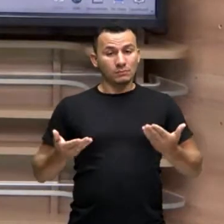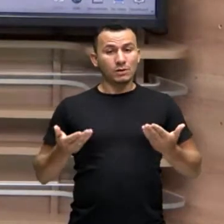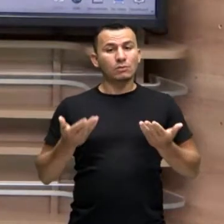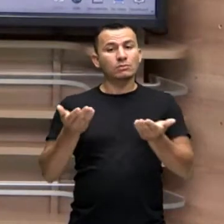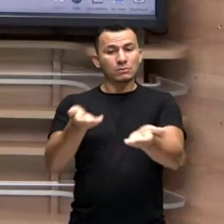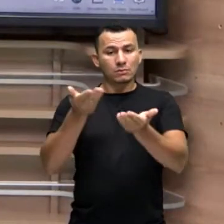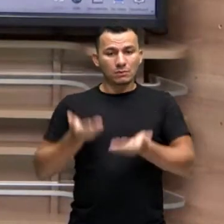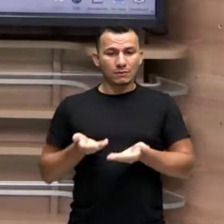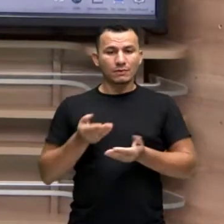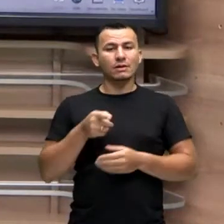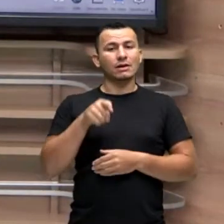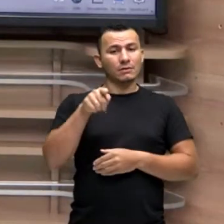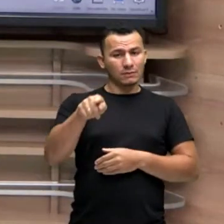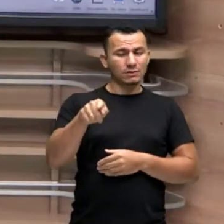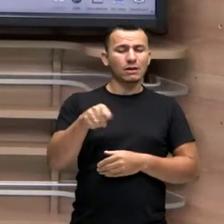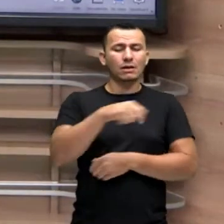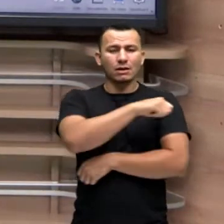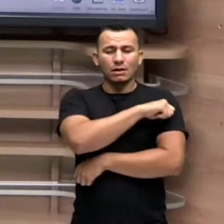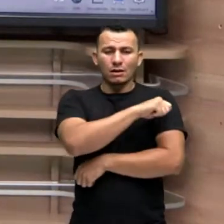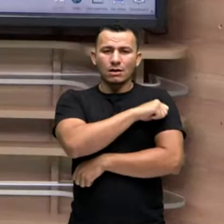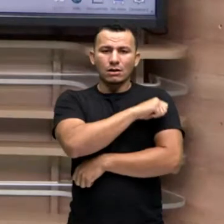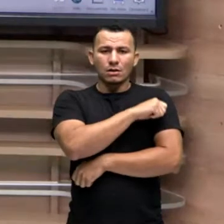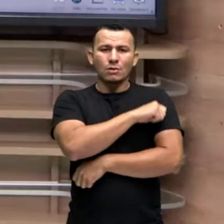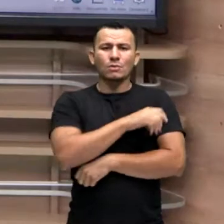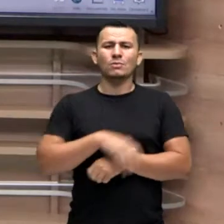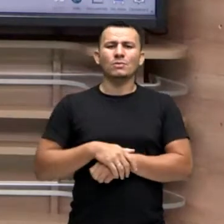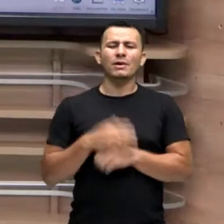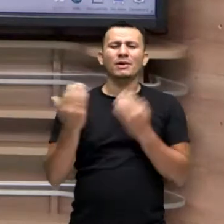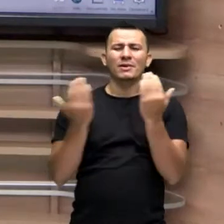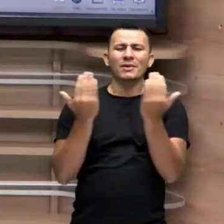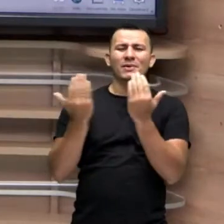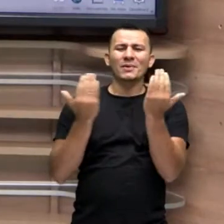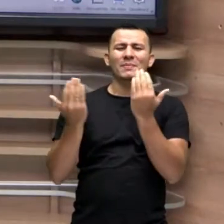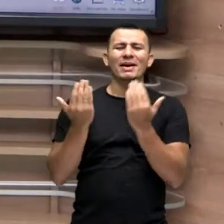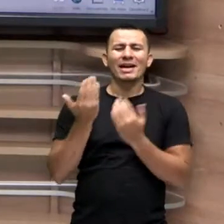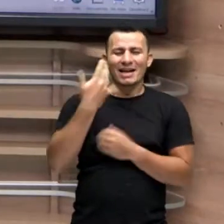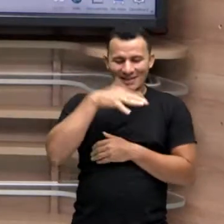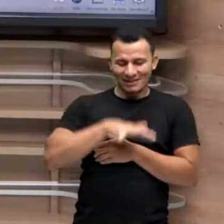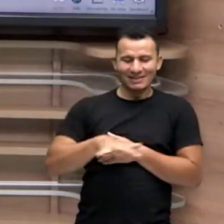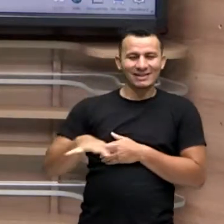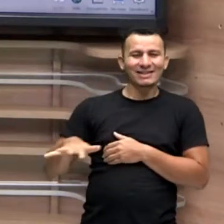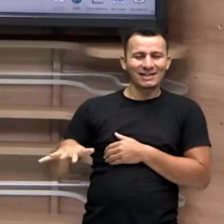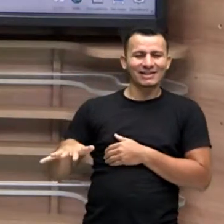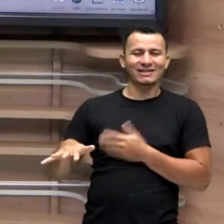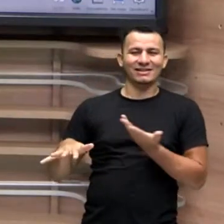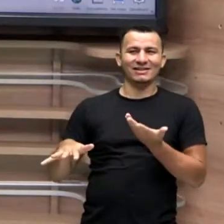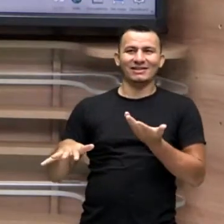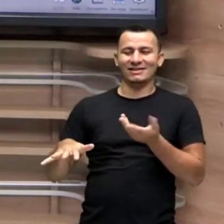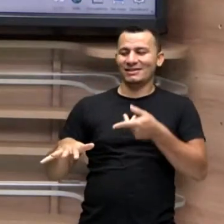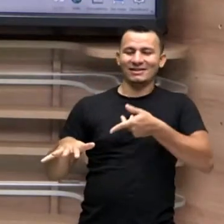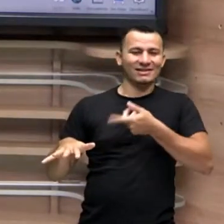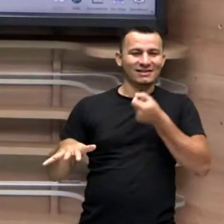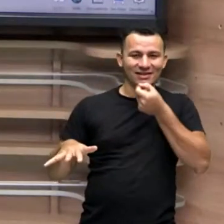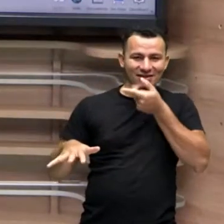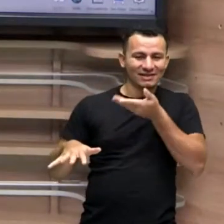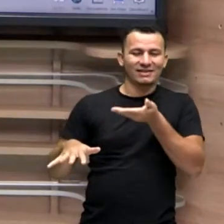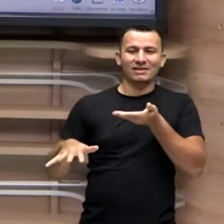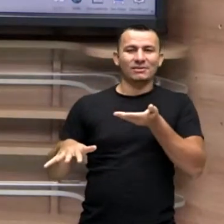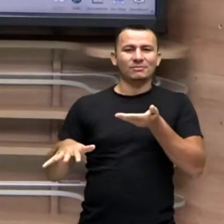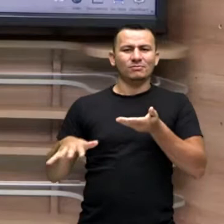convidar logo dessa aula a fazer que nem as crianças que muita das vezes elas elas eu